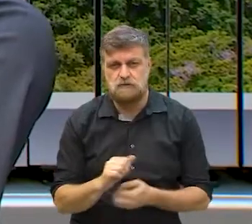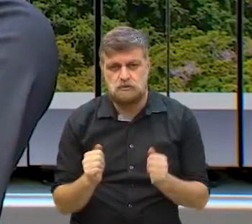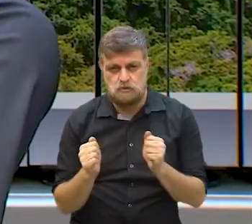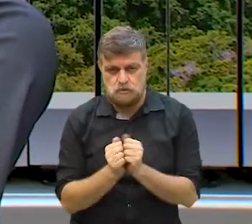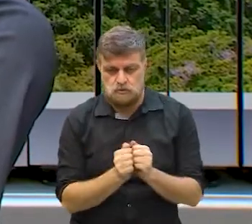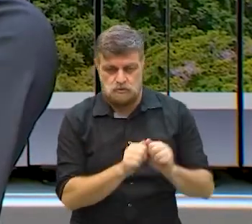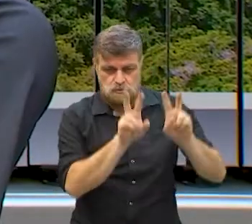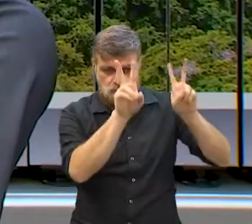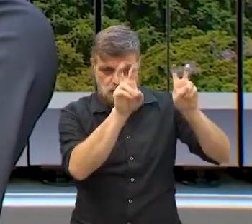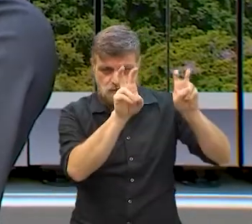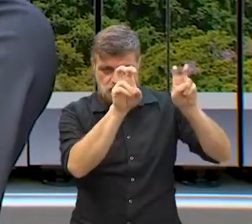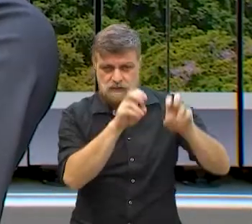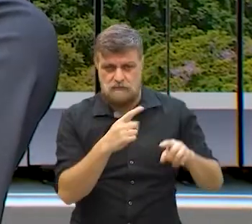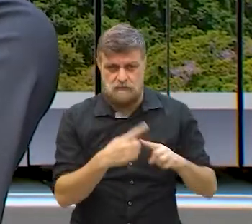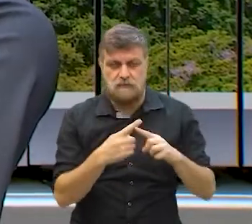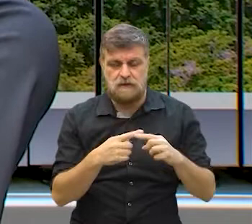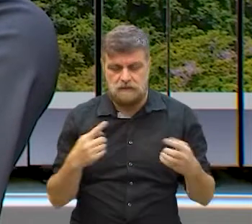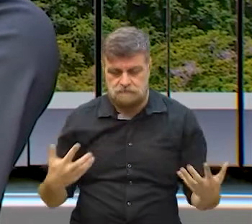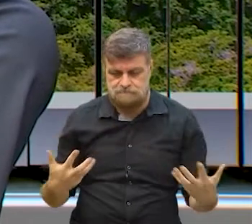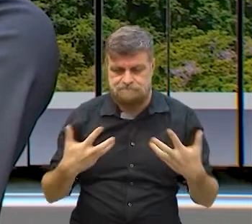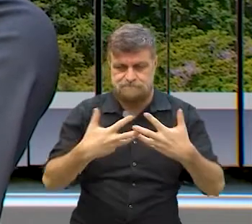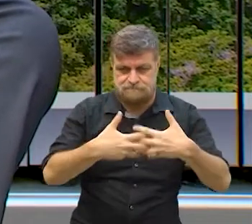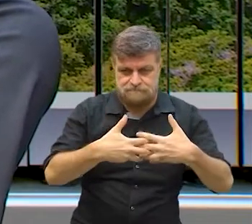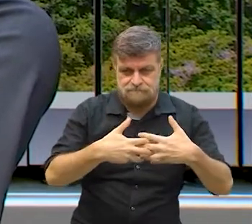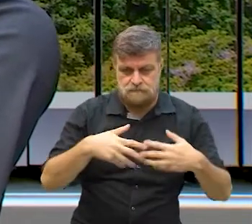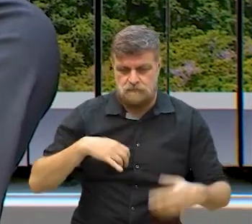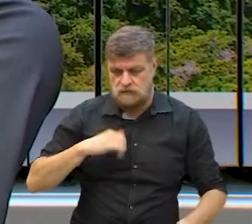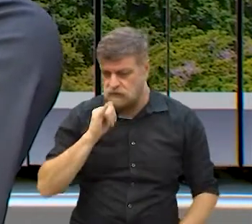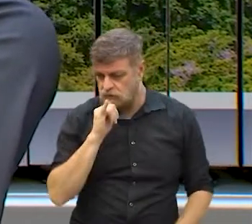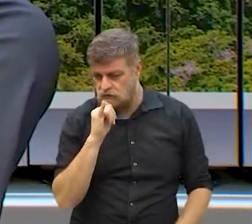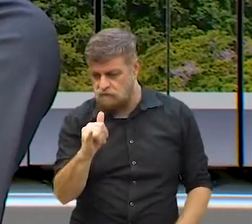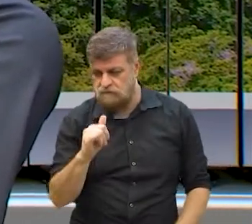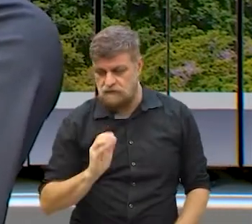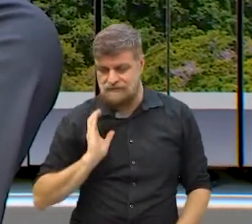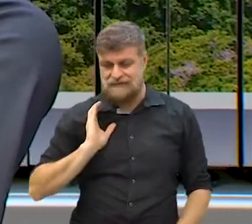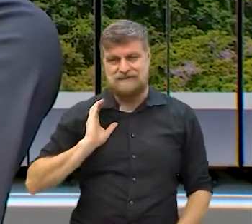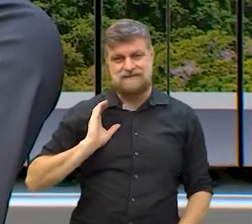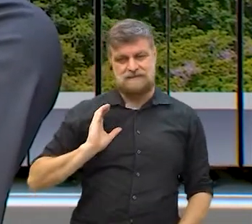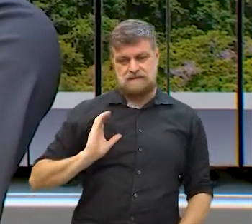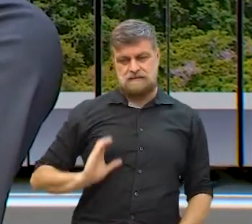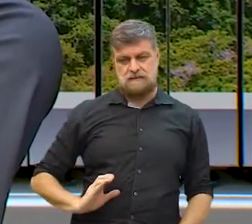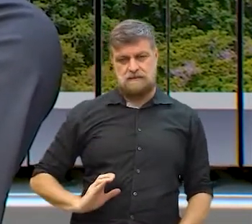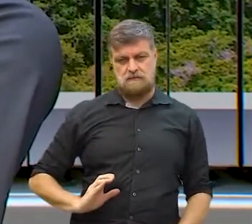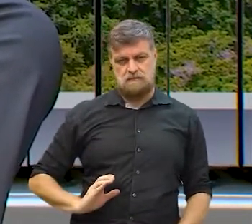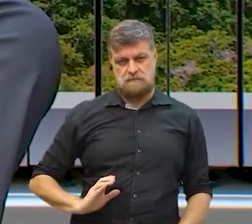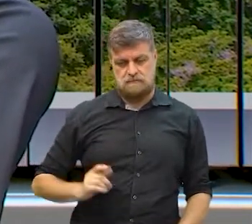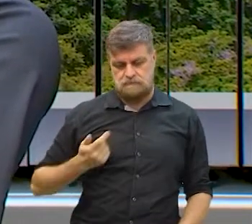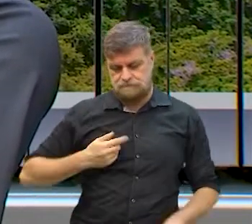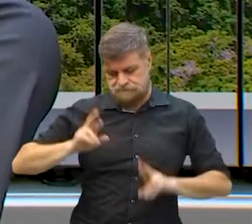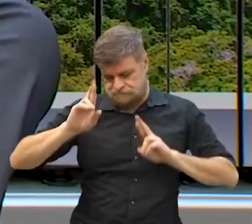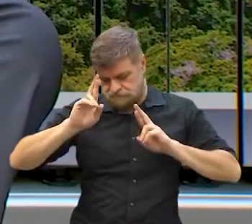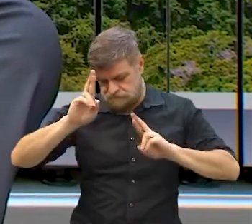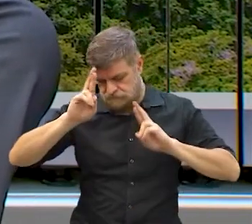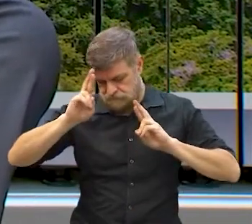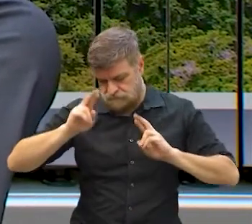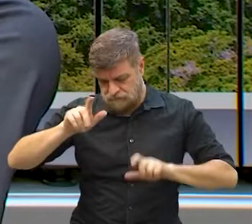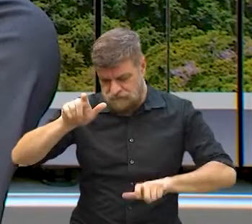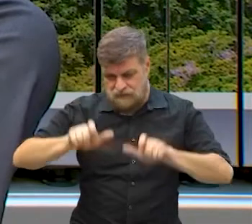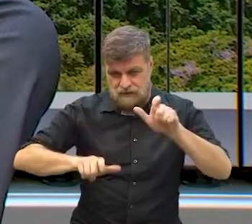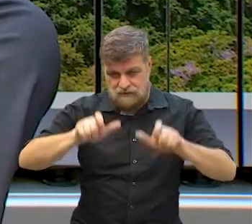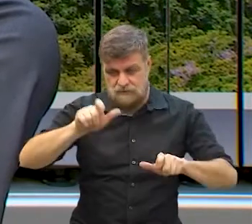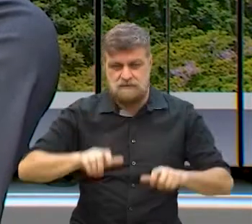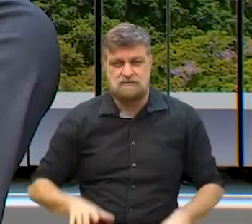interessante você colocar, né, junto esse tema, porque está muito ligado. Eu falo muito da questão de cidadão. A gente espera que